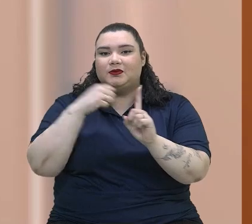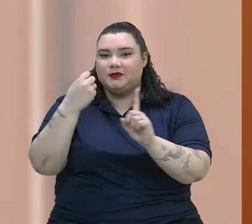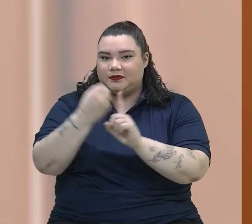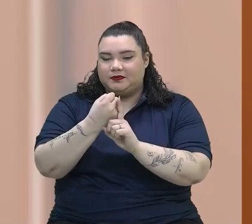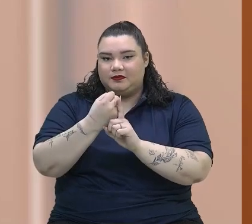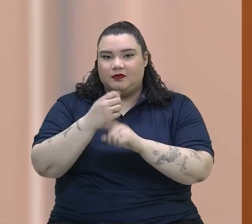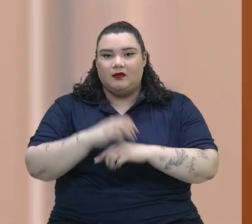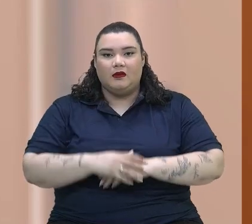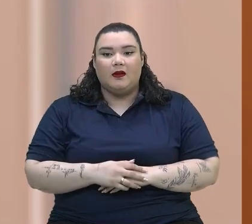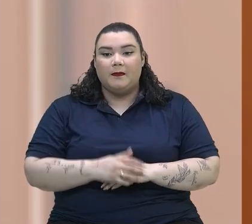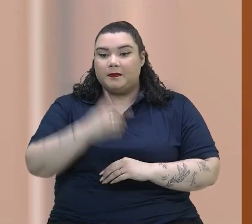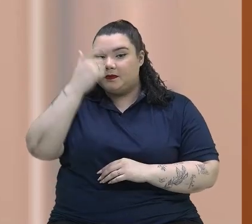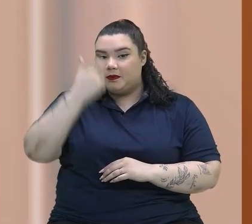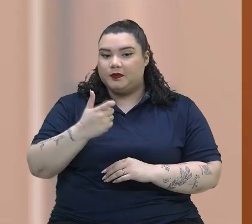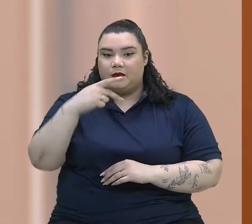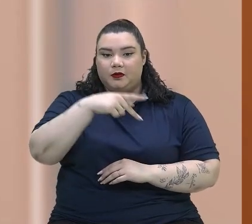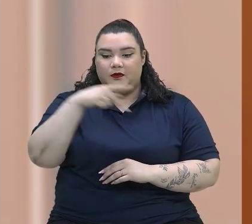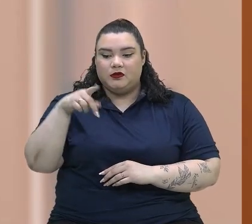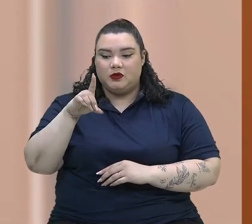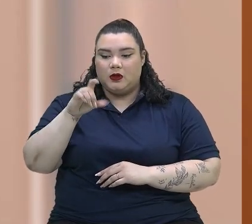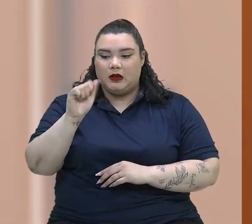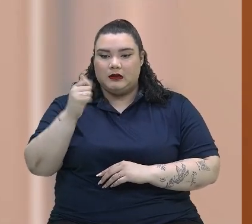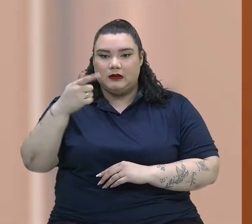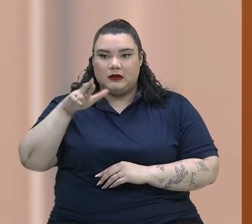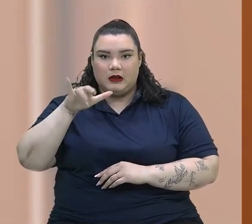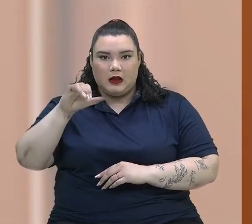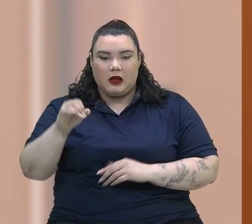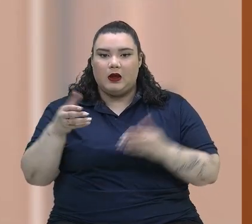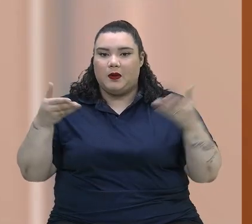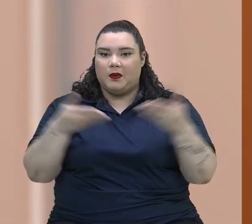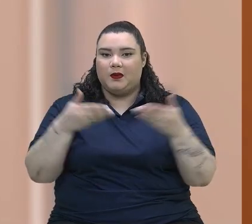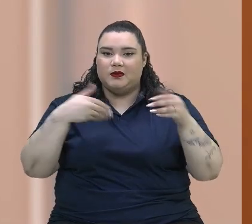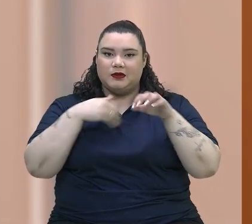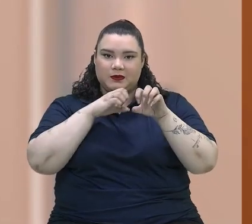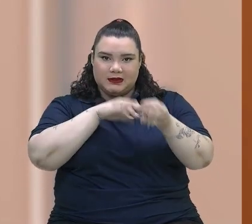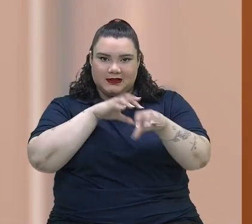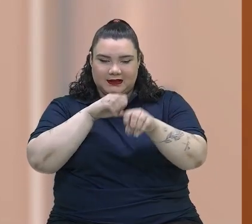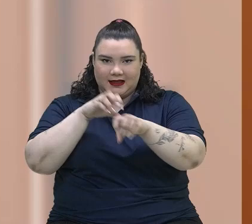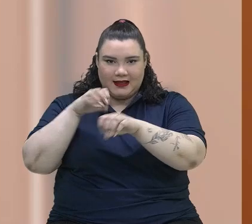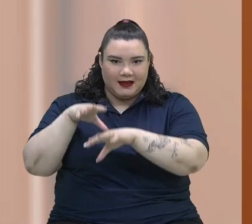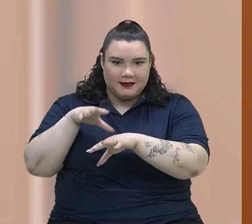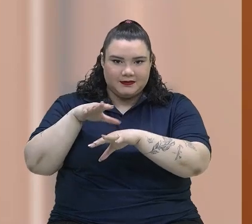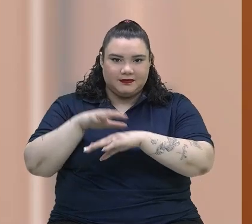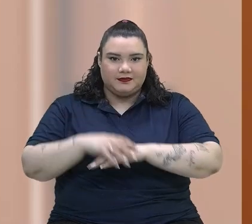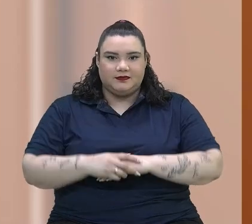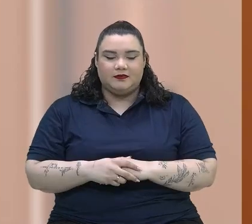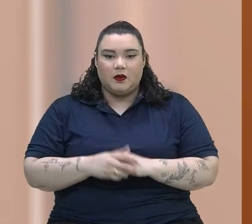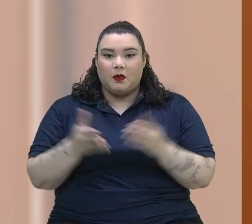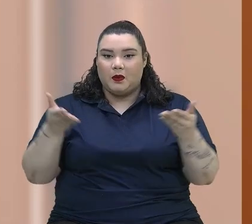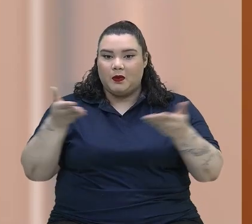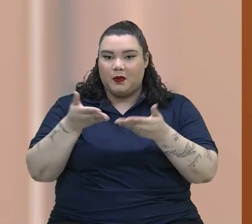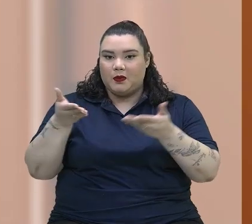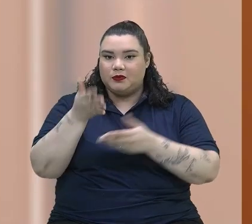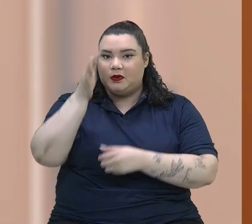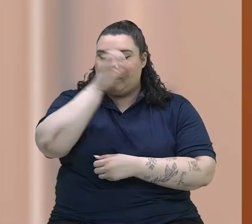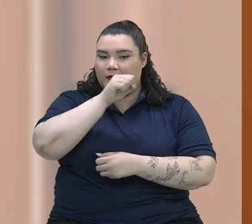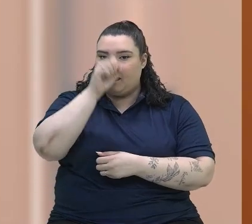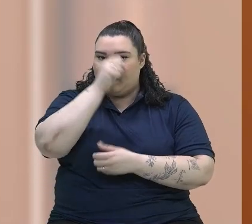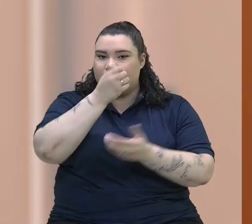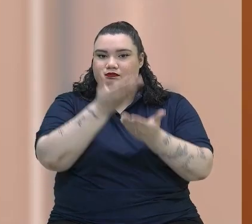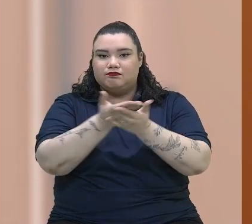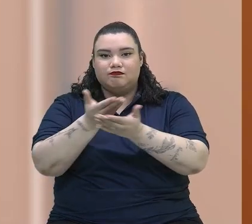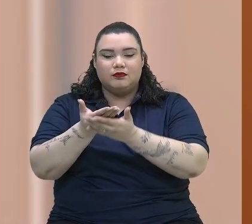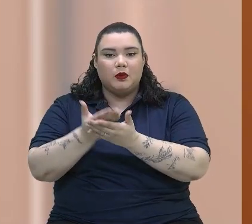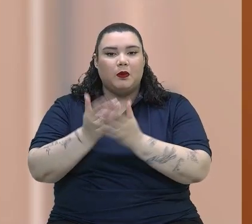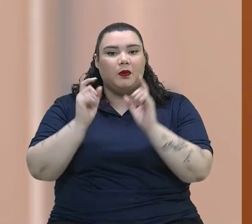sou o professor Dário Pinheiro e vou ficar com vocês nesta aula. Estaremos juntos para vermos